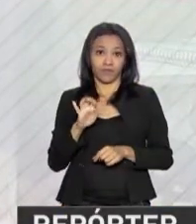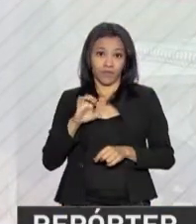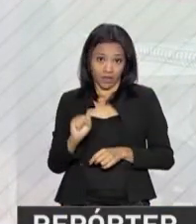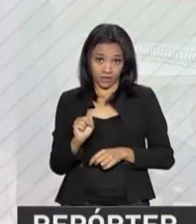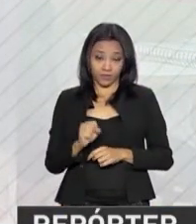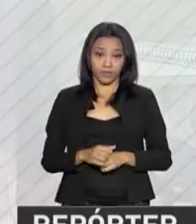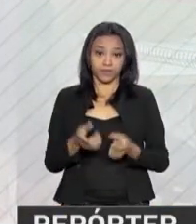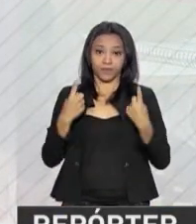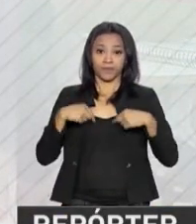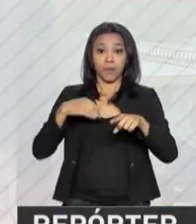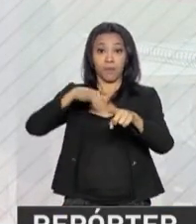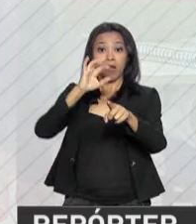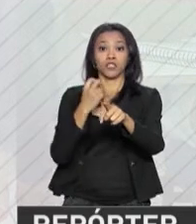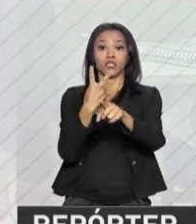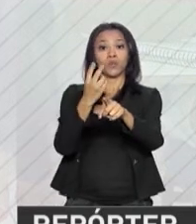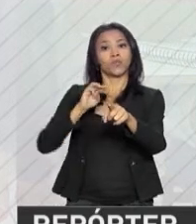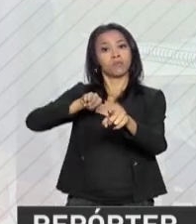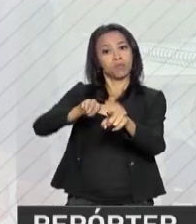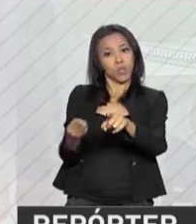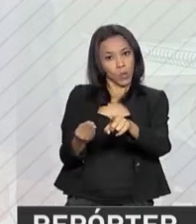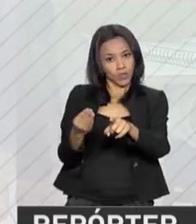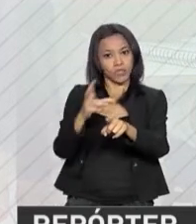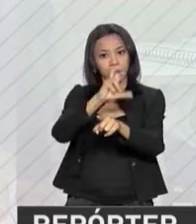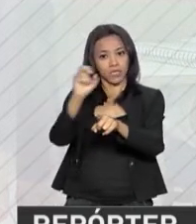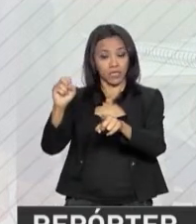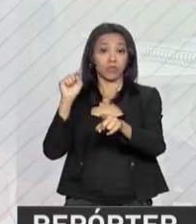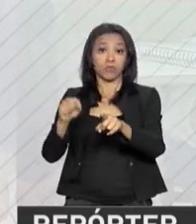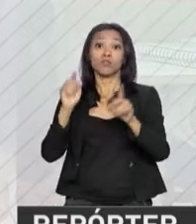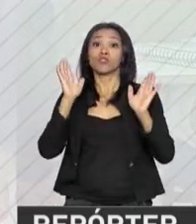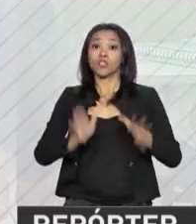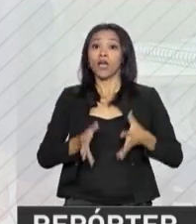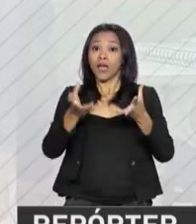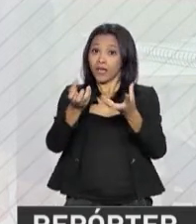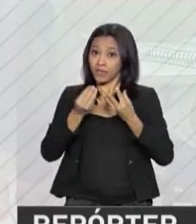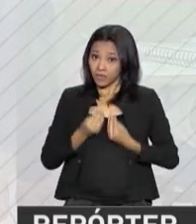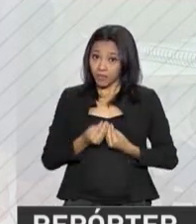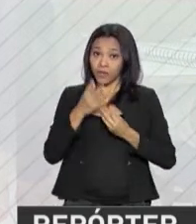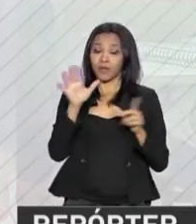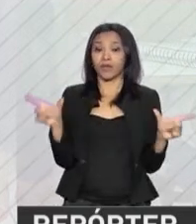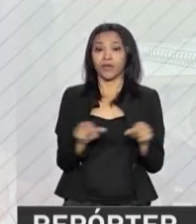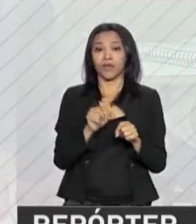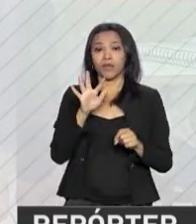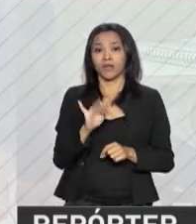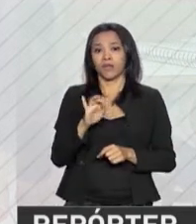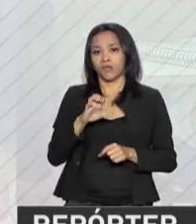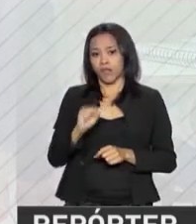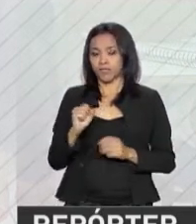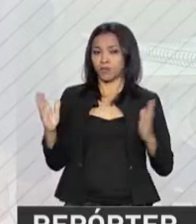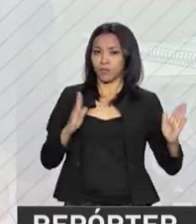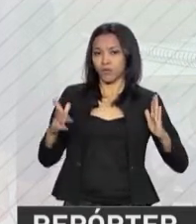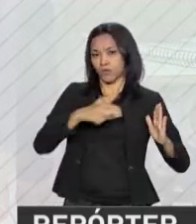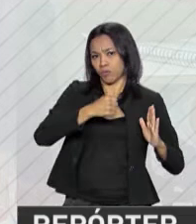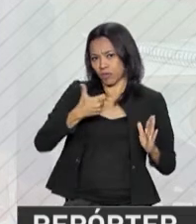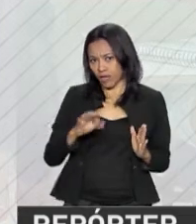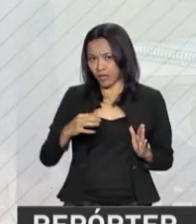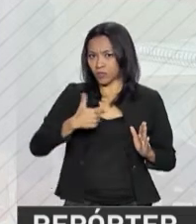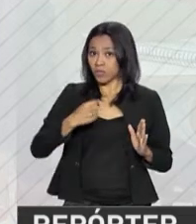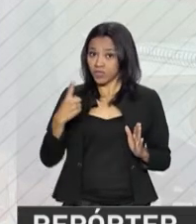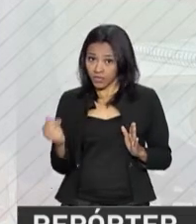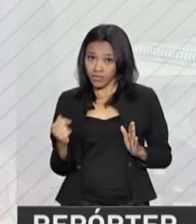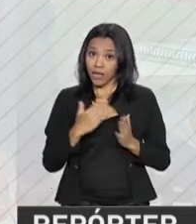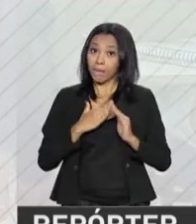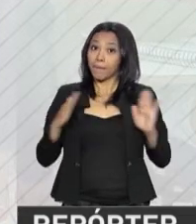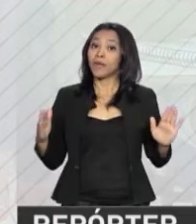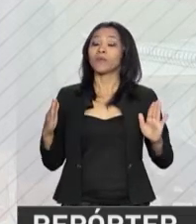Mais de 2,5 milhões de estudantes foram beneficiados pelo FIES entre 2010 e 2017. A maioria dos contratos